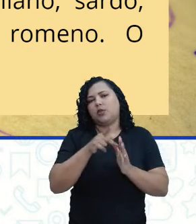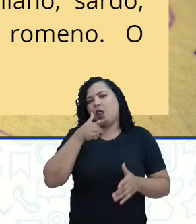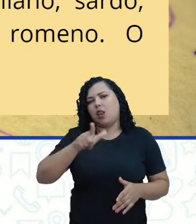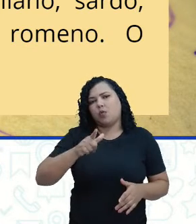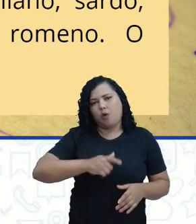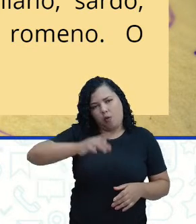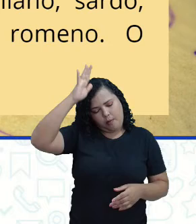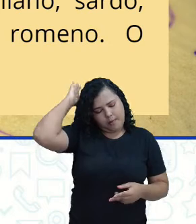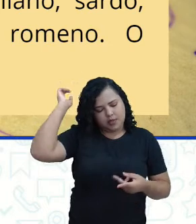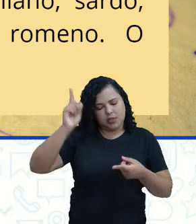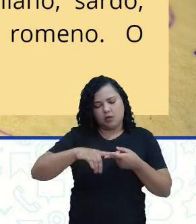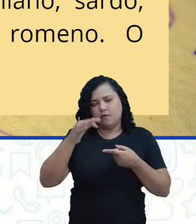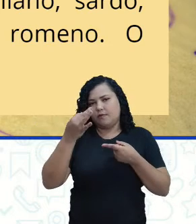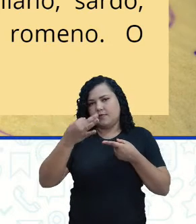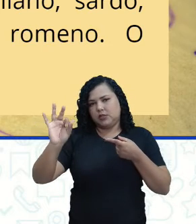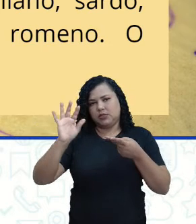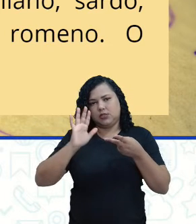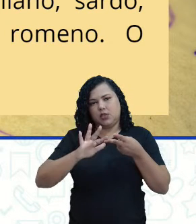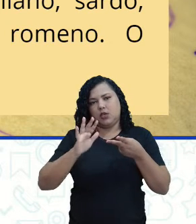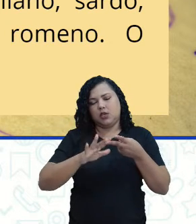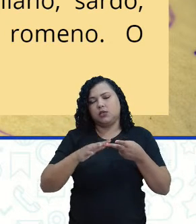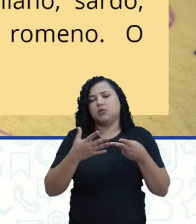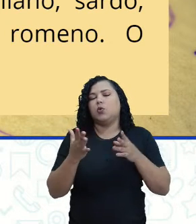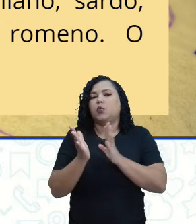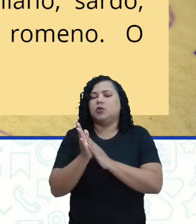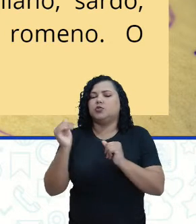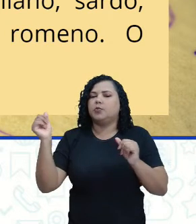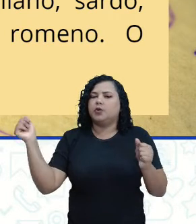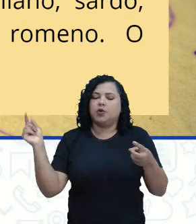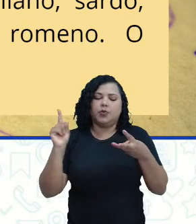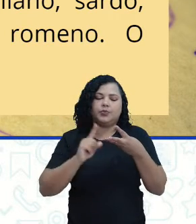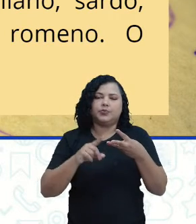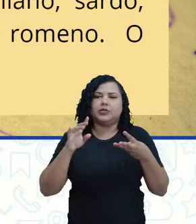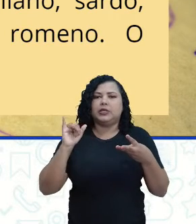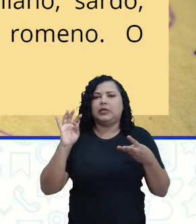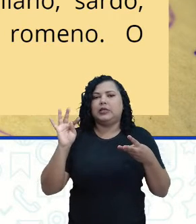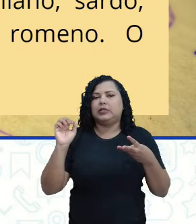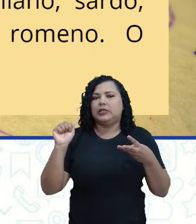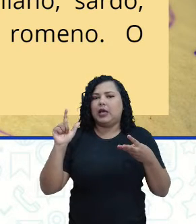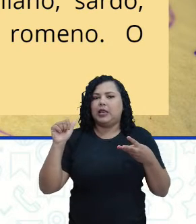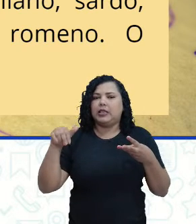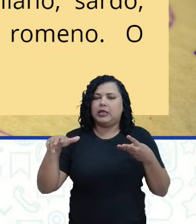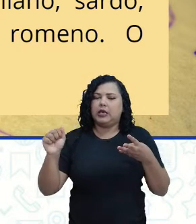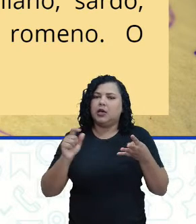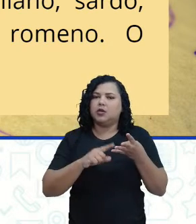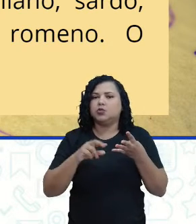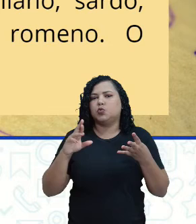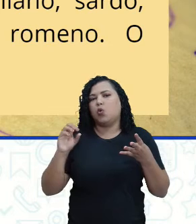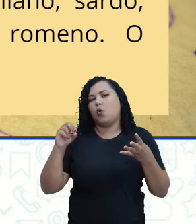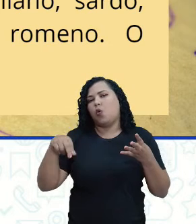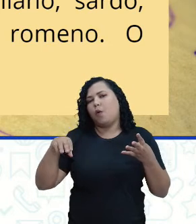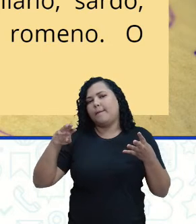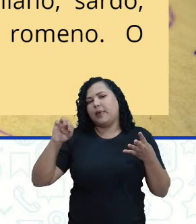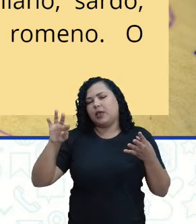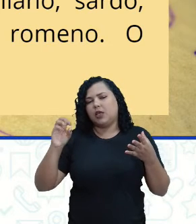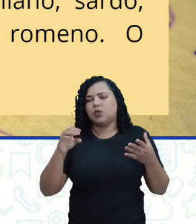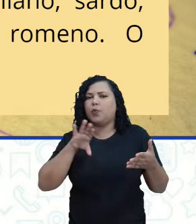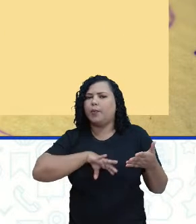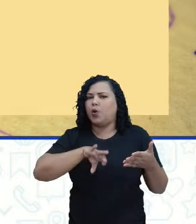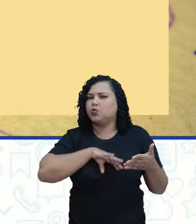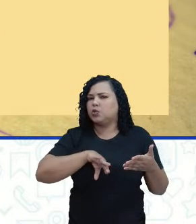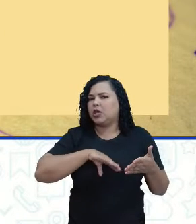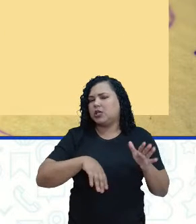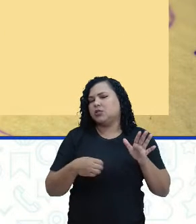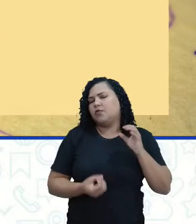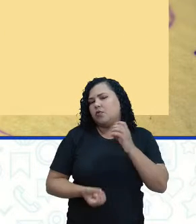tem o francês, o espanhol, o italiano, o sardo-provençal, o franco-provençal, o romeno e o português, que surge no século